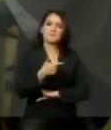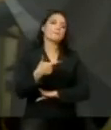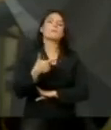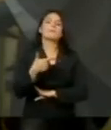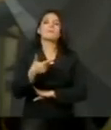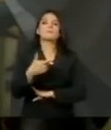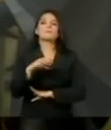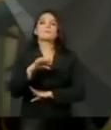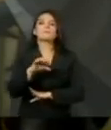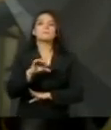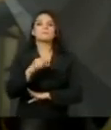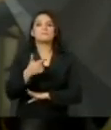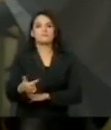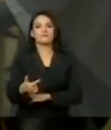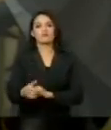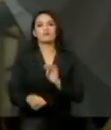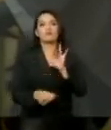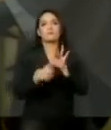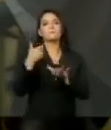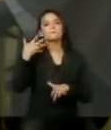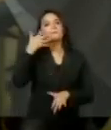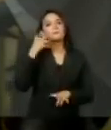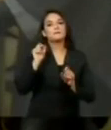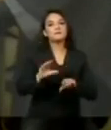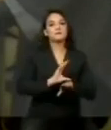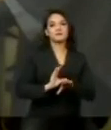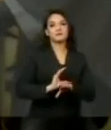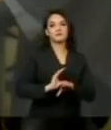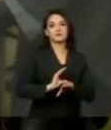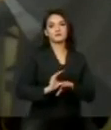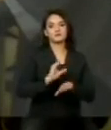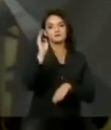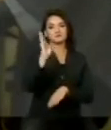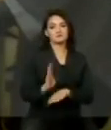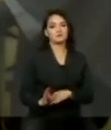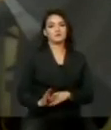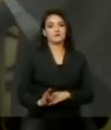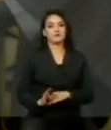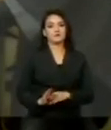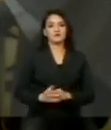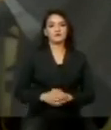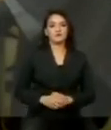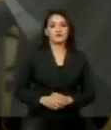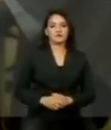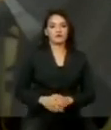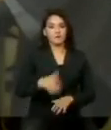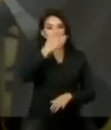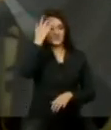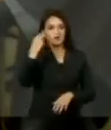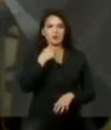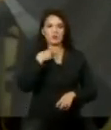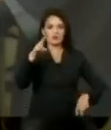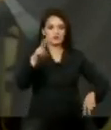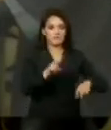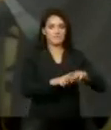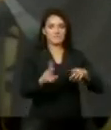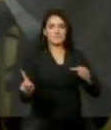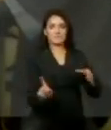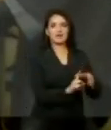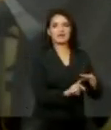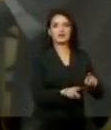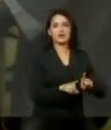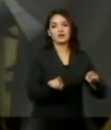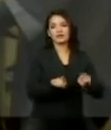o primeiro argumento que ele foi apresentado é de que a constituição da república diria não o que o sujeito não pode ser preso mas que ele não pode ser tratado como